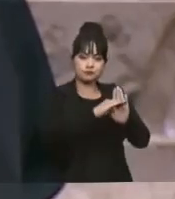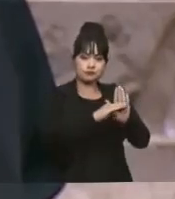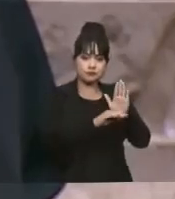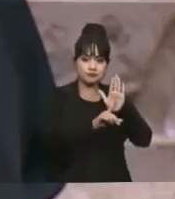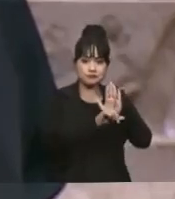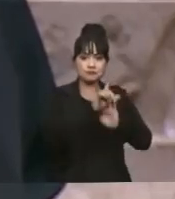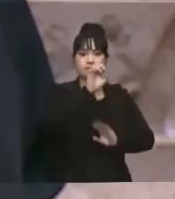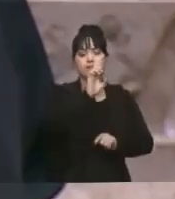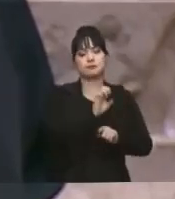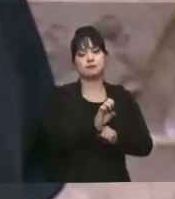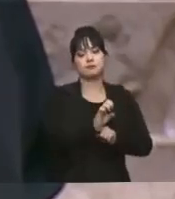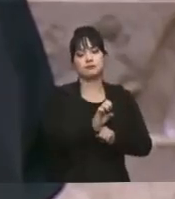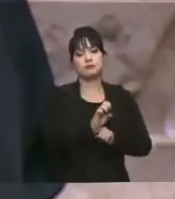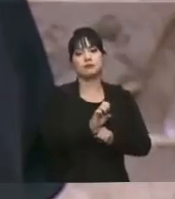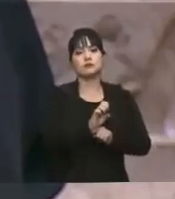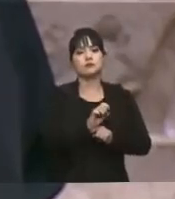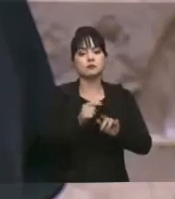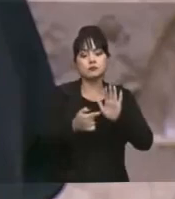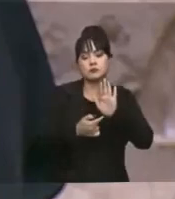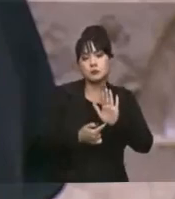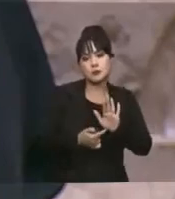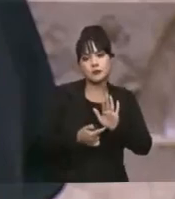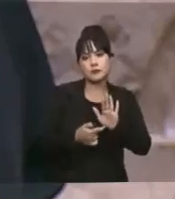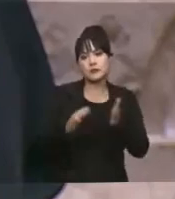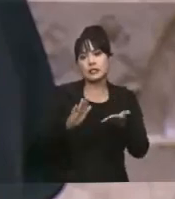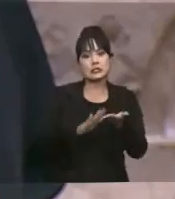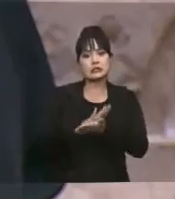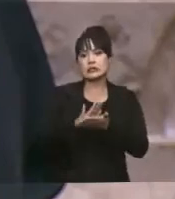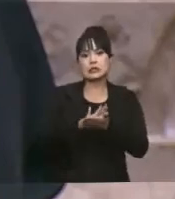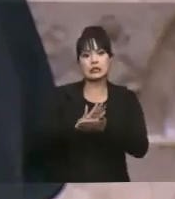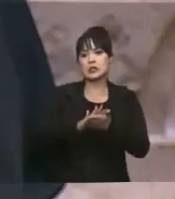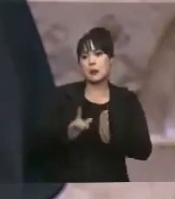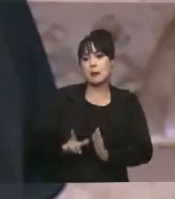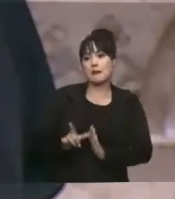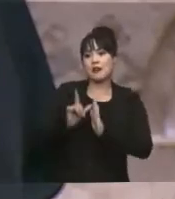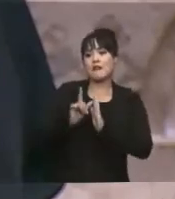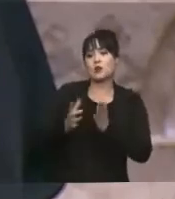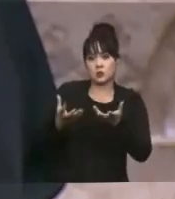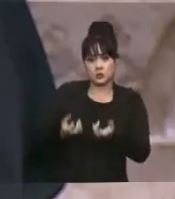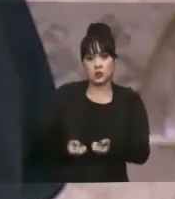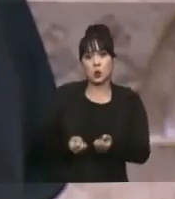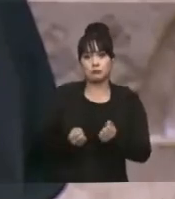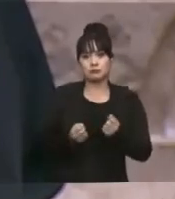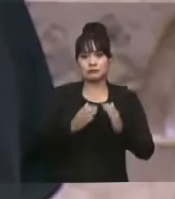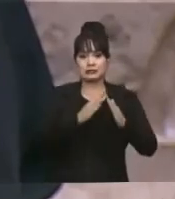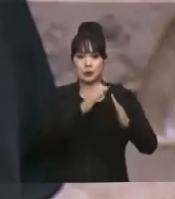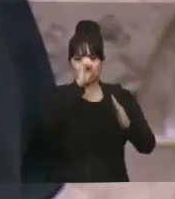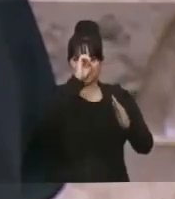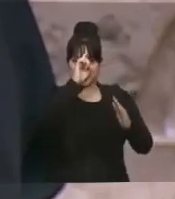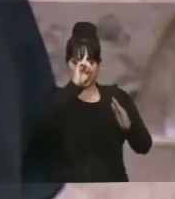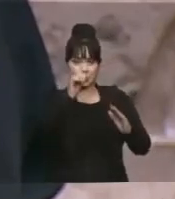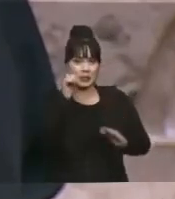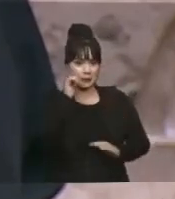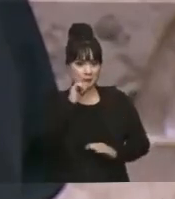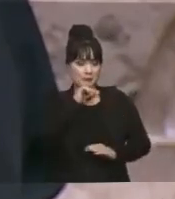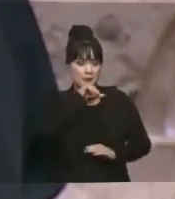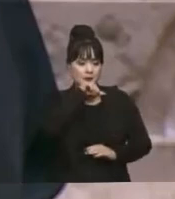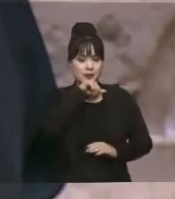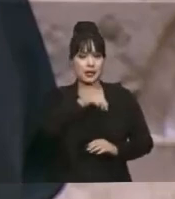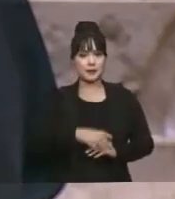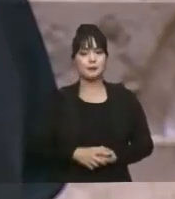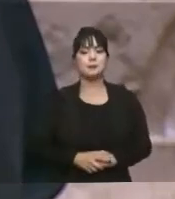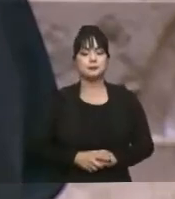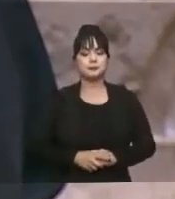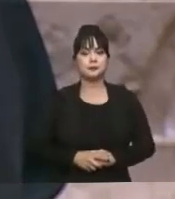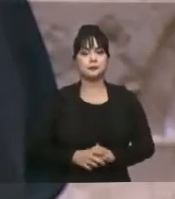da lei estadual de forma impositiva, sem passar por uma prévia autorização da maternidade, da mãe. O bom propósito